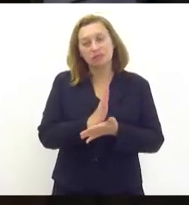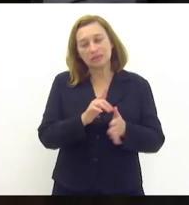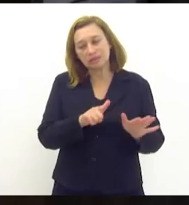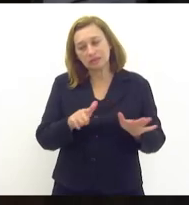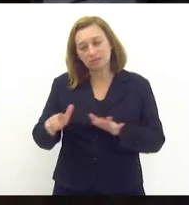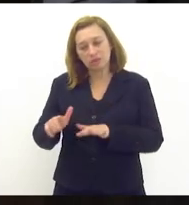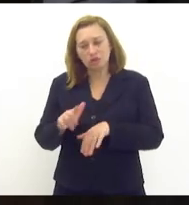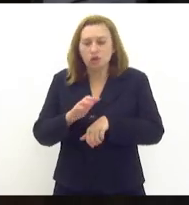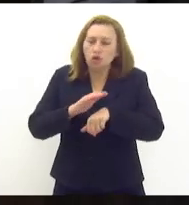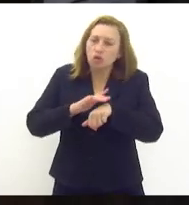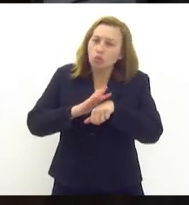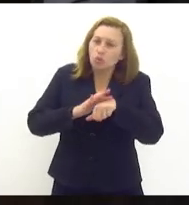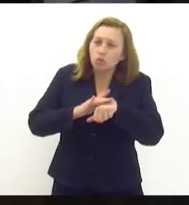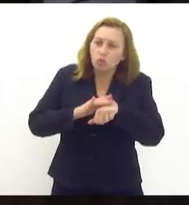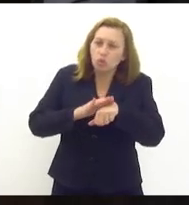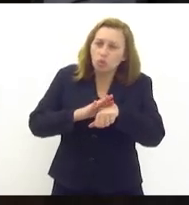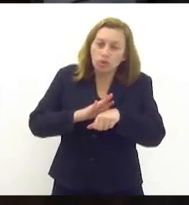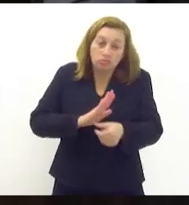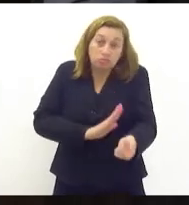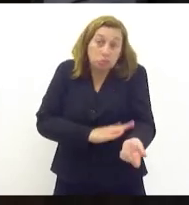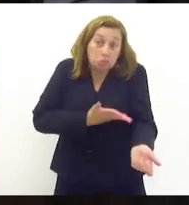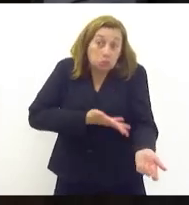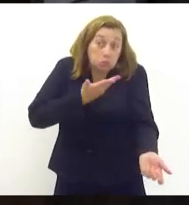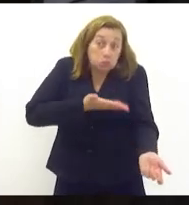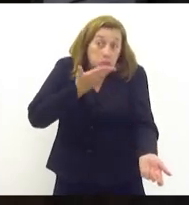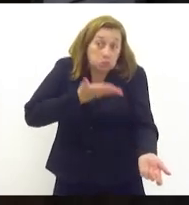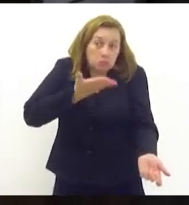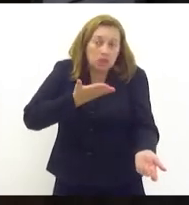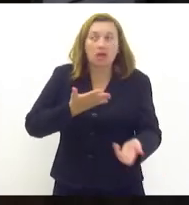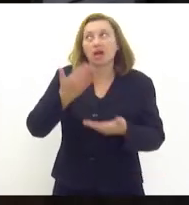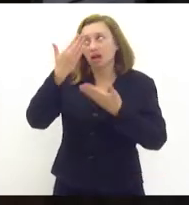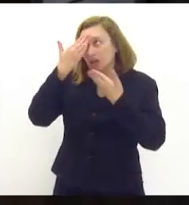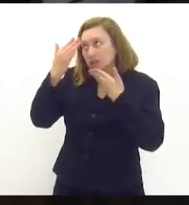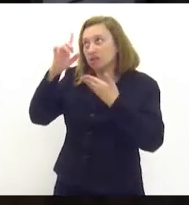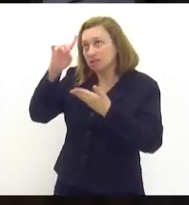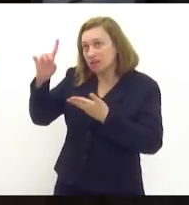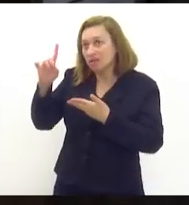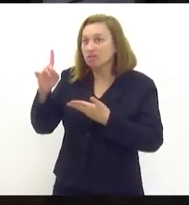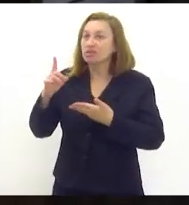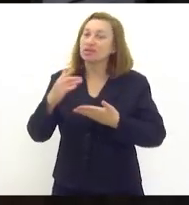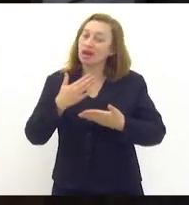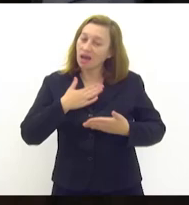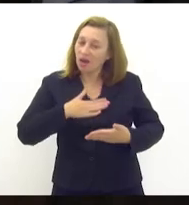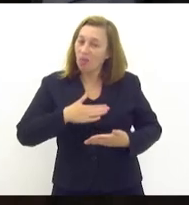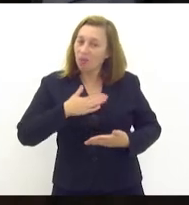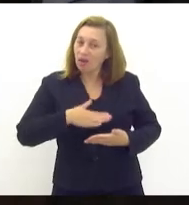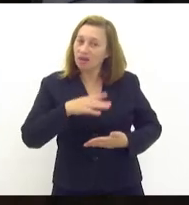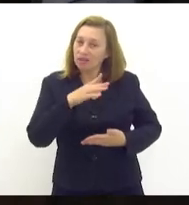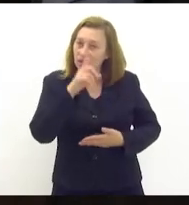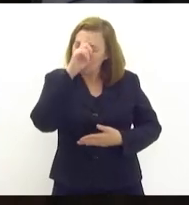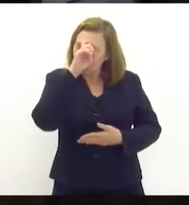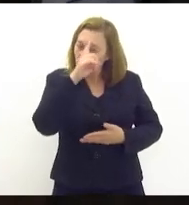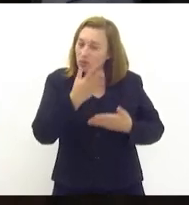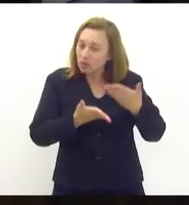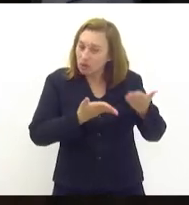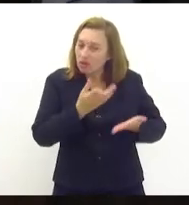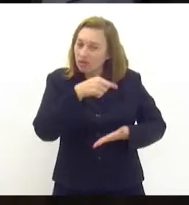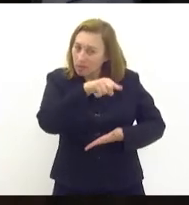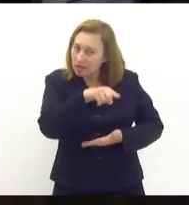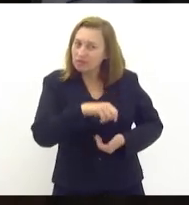pressão dele muito muito alto e graças a Deus aí tá tomando jeito ainda o hospital para se cuidar